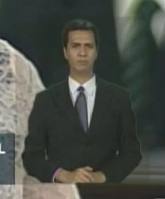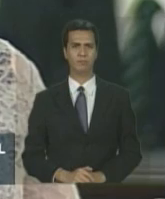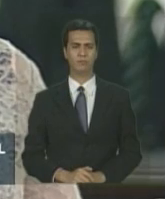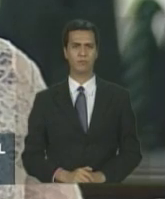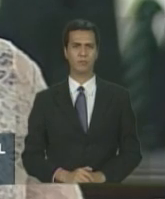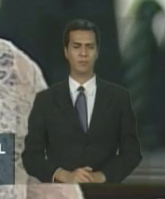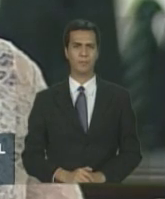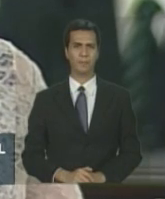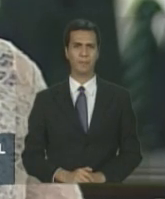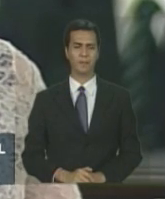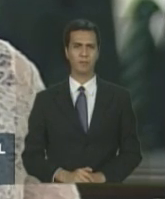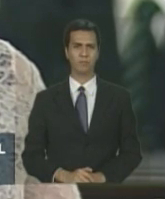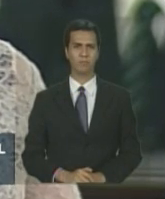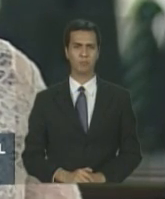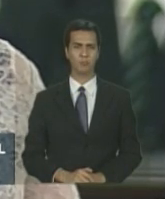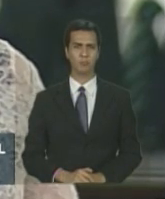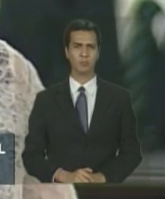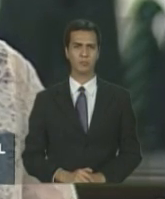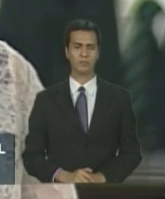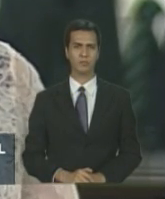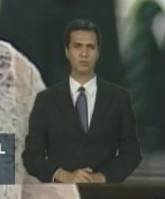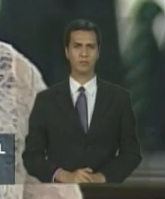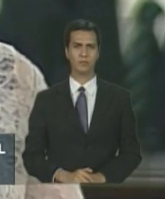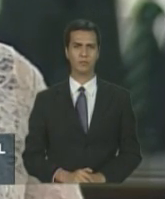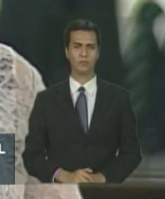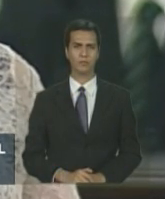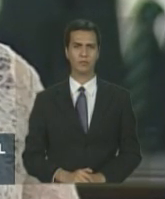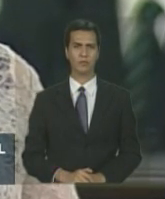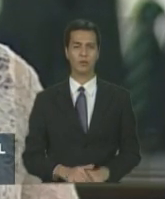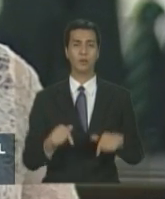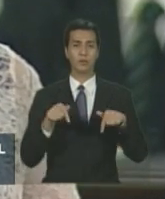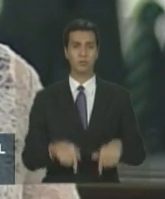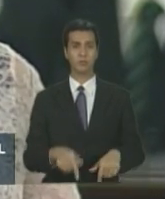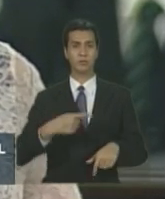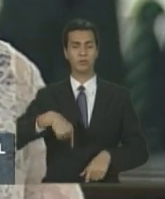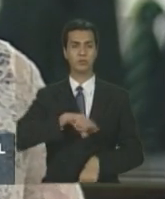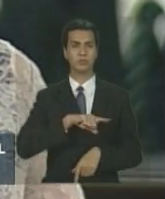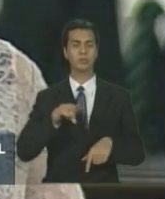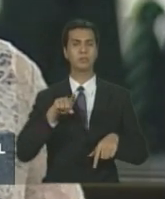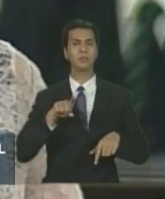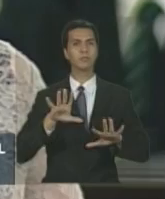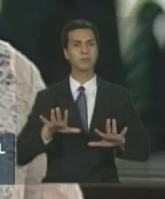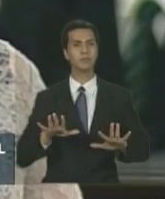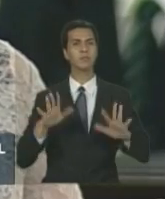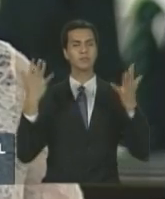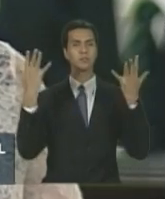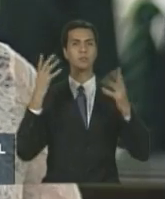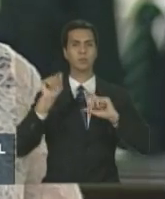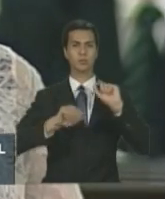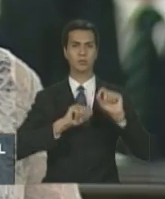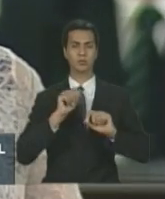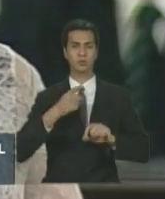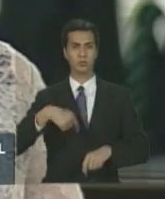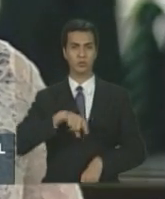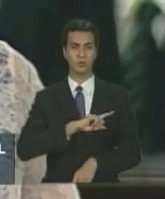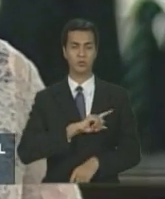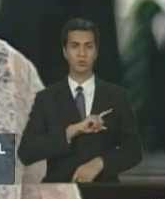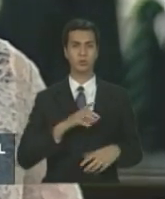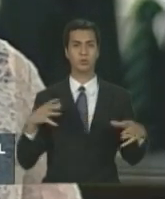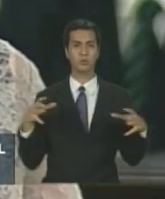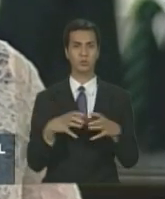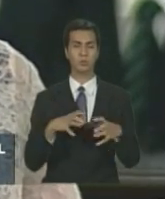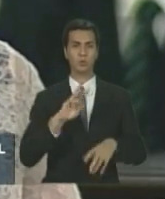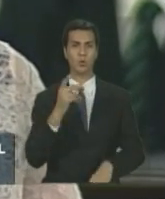Celebrar aqui, porque é uma celebração que se faz às vítimas